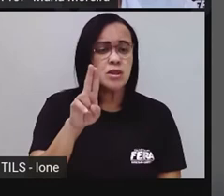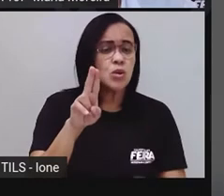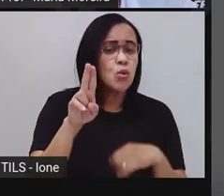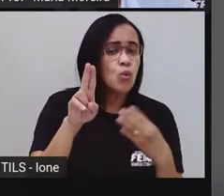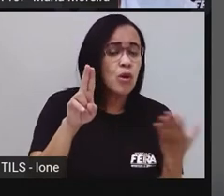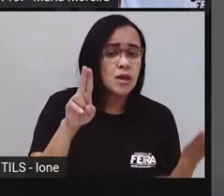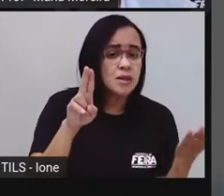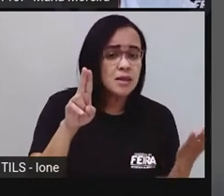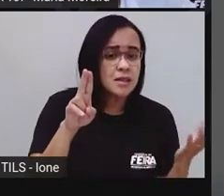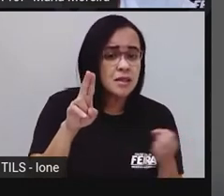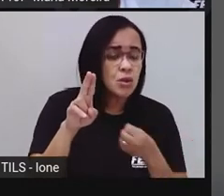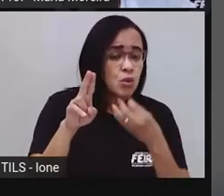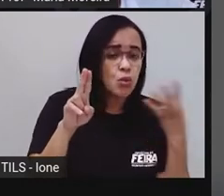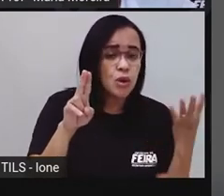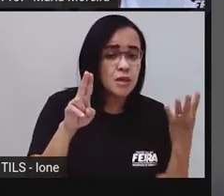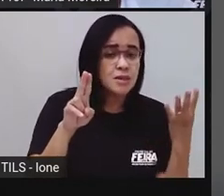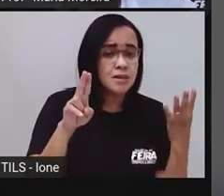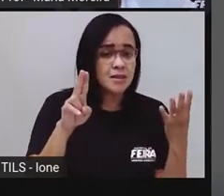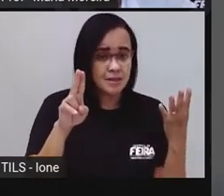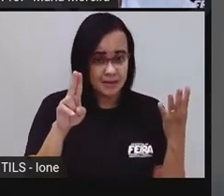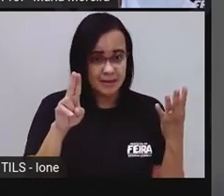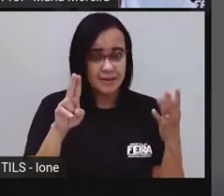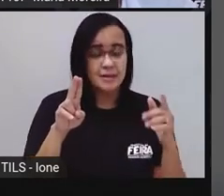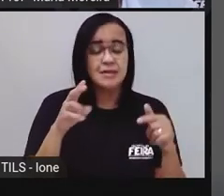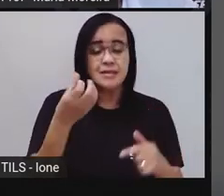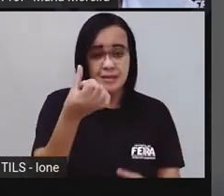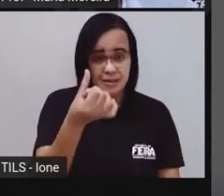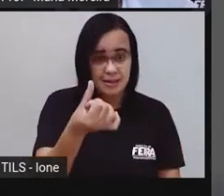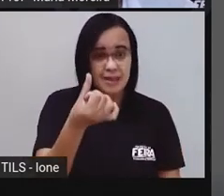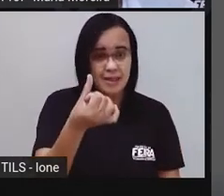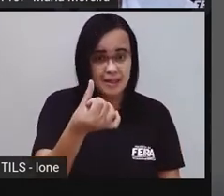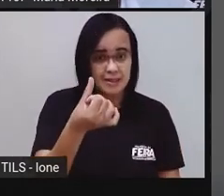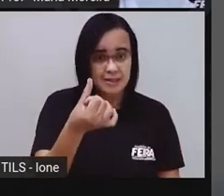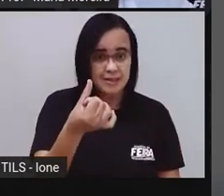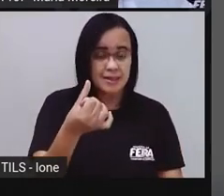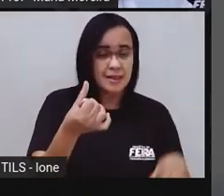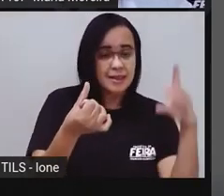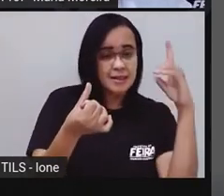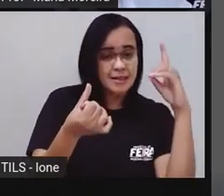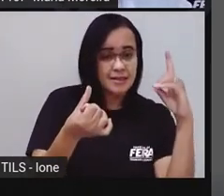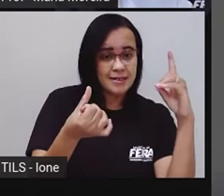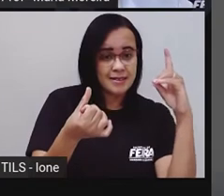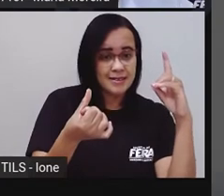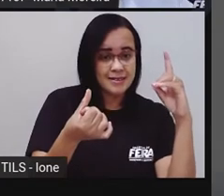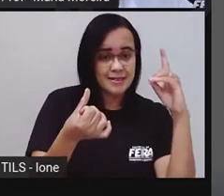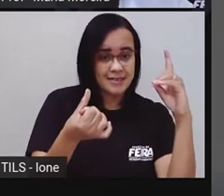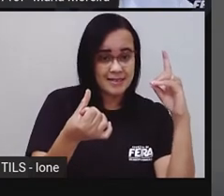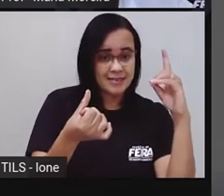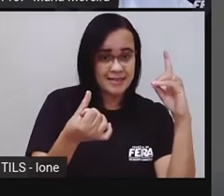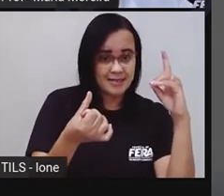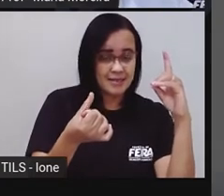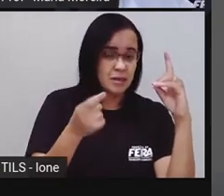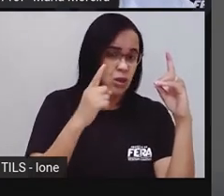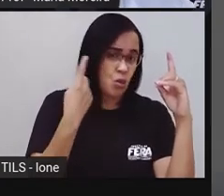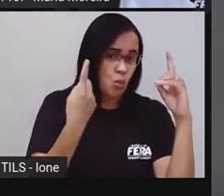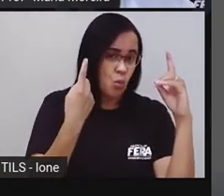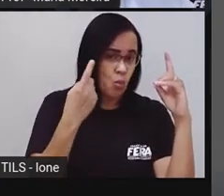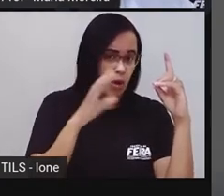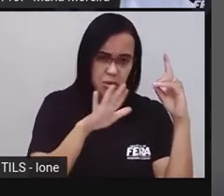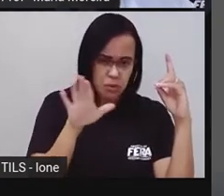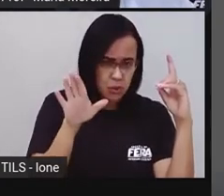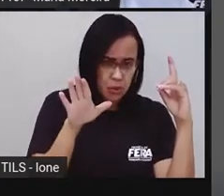eu tenho quantas aqui ó 16 mais desenho eu tô dizendo aparecer nele que eu tenho uma dezena só